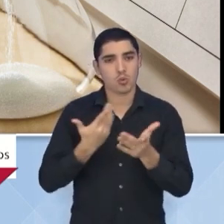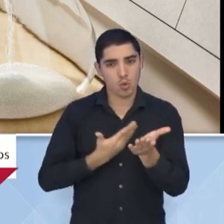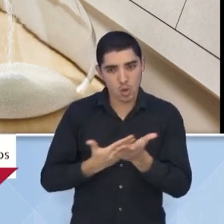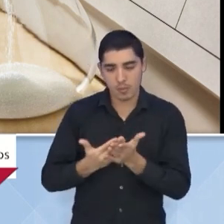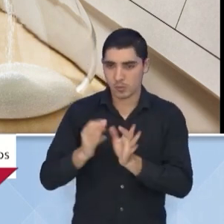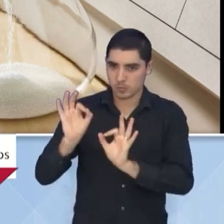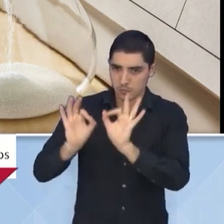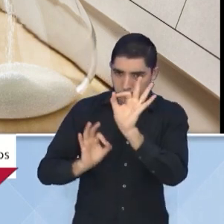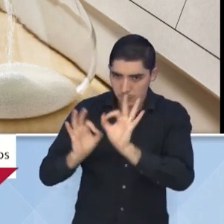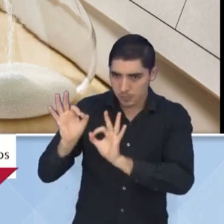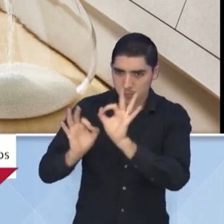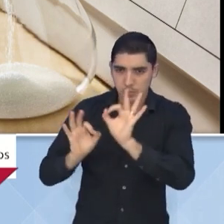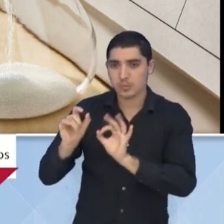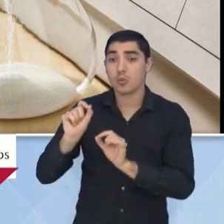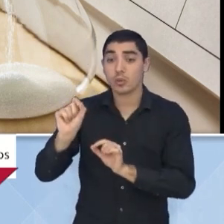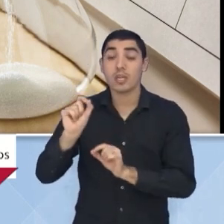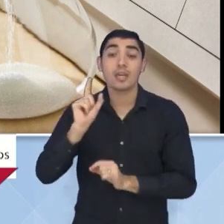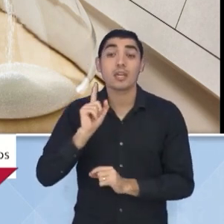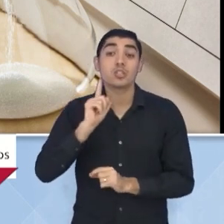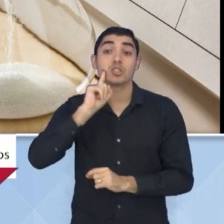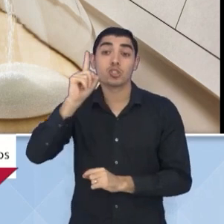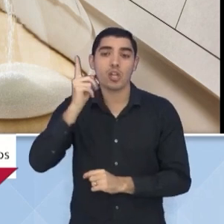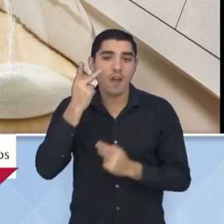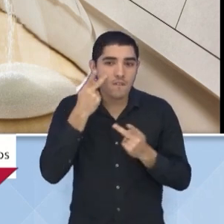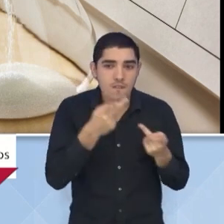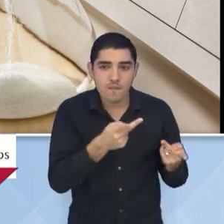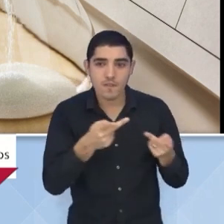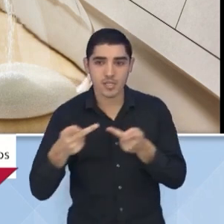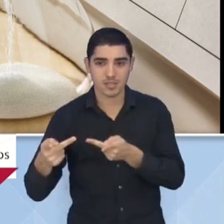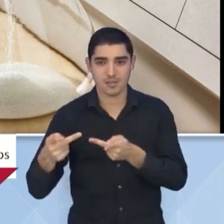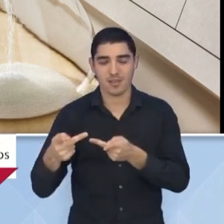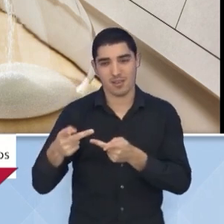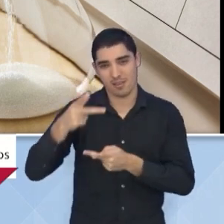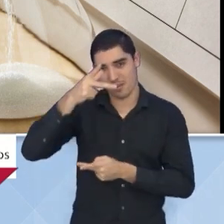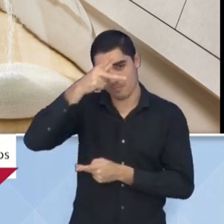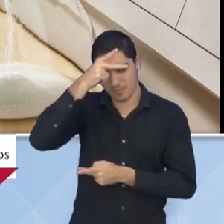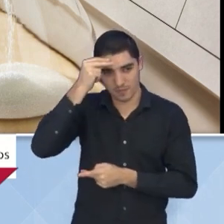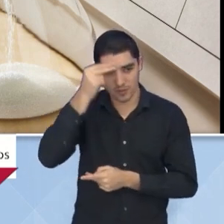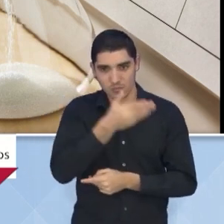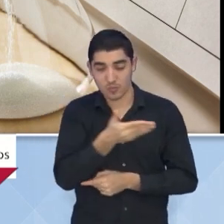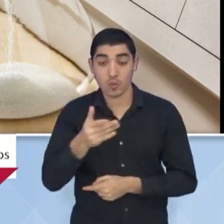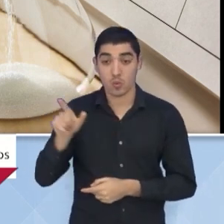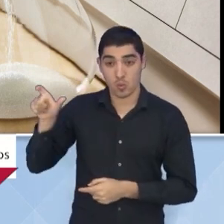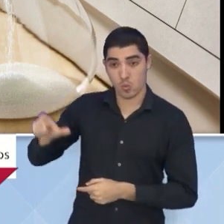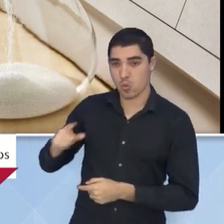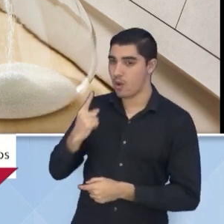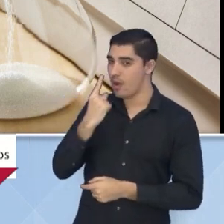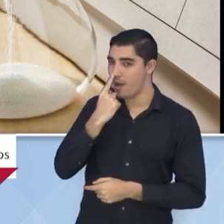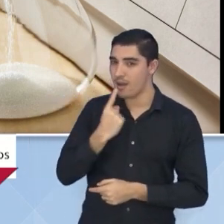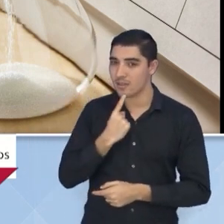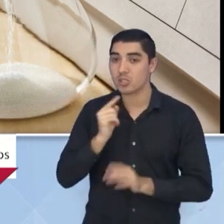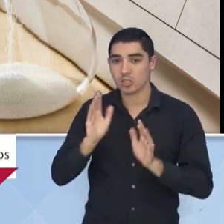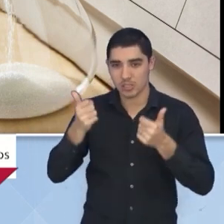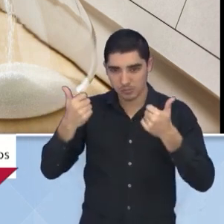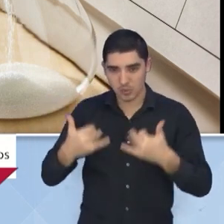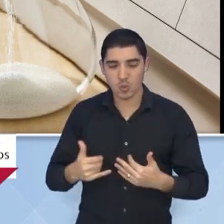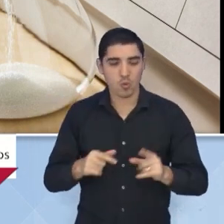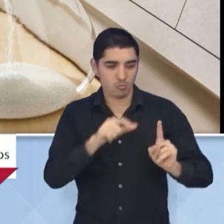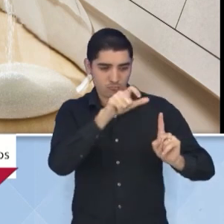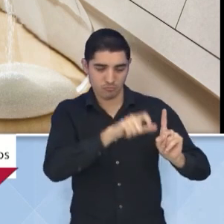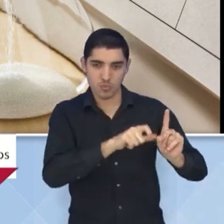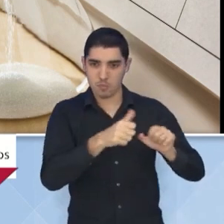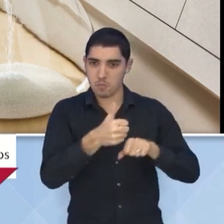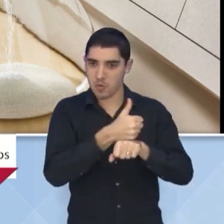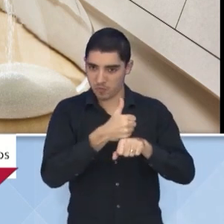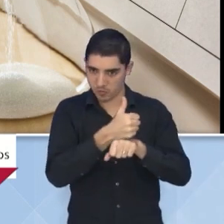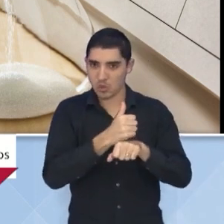as nossas visitas aos municípios eh o prefeito aqui de São José comentou né que um técnico do tribun veio aqui